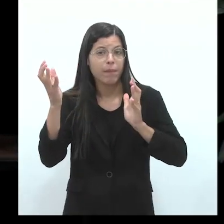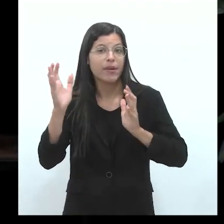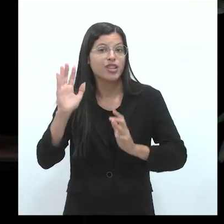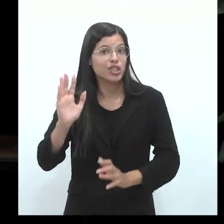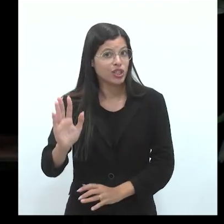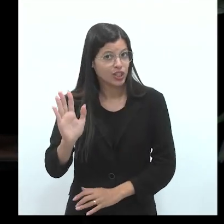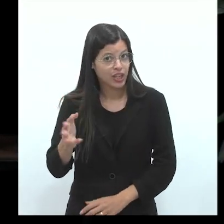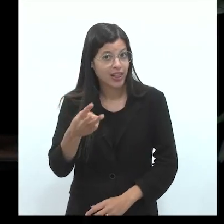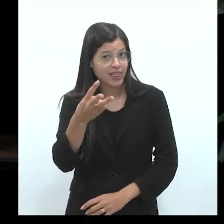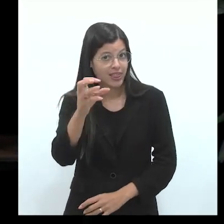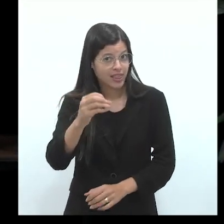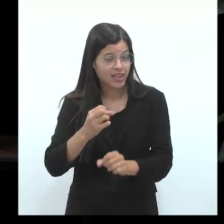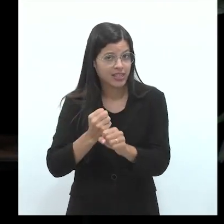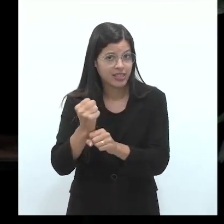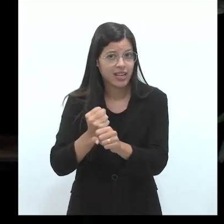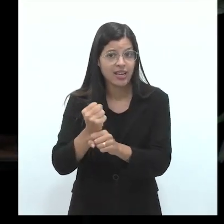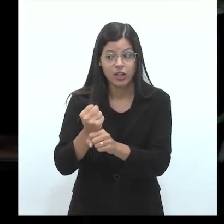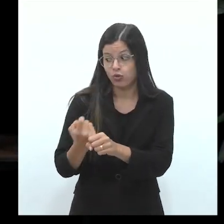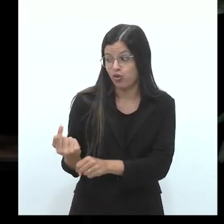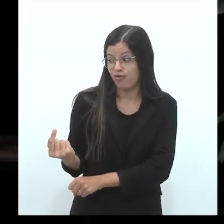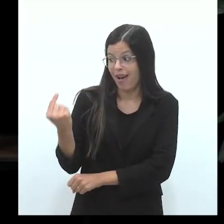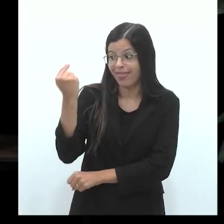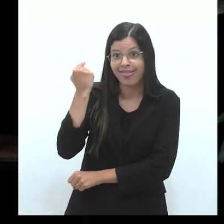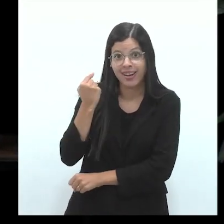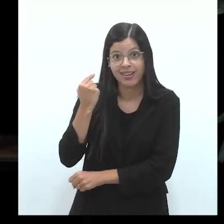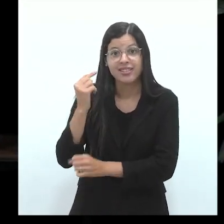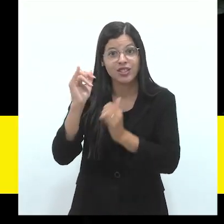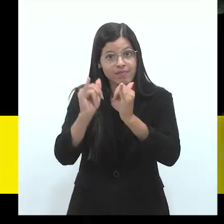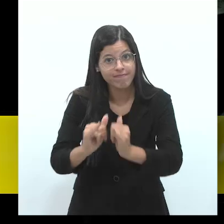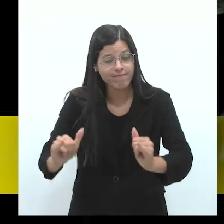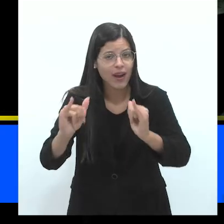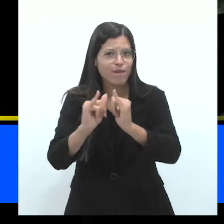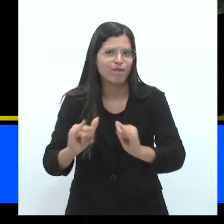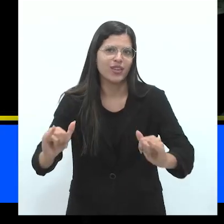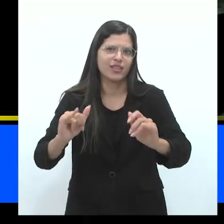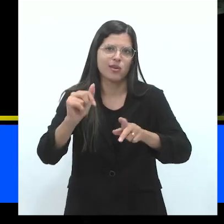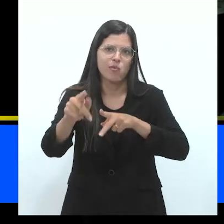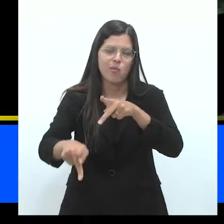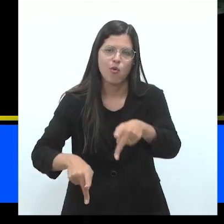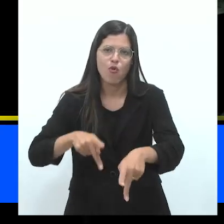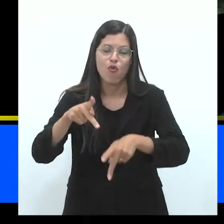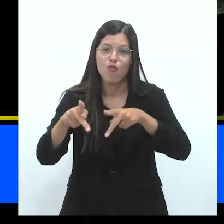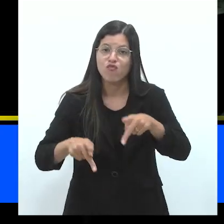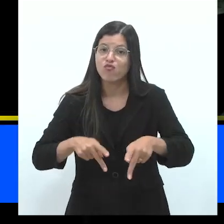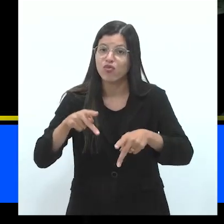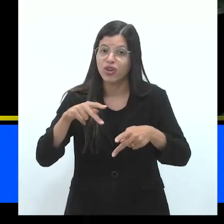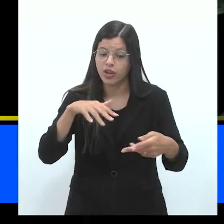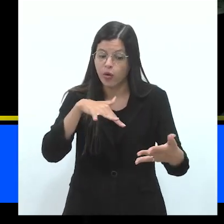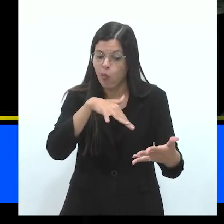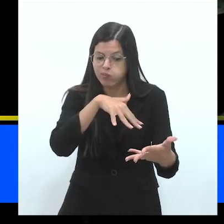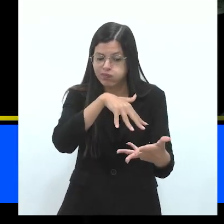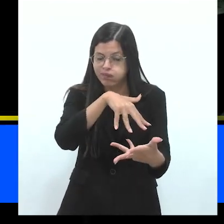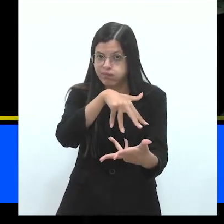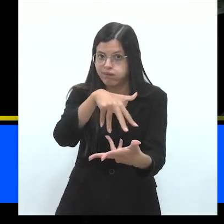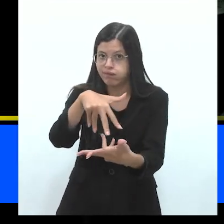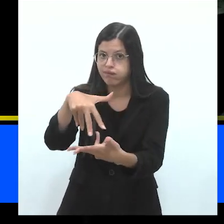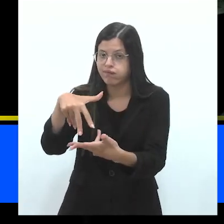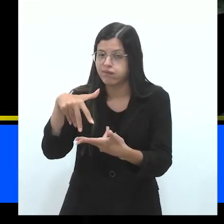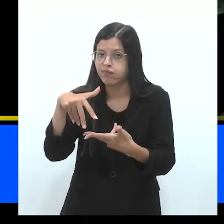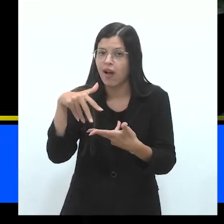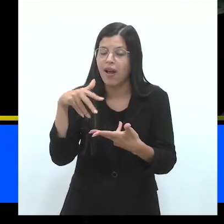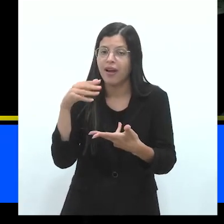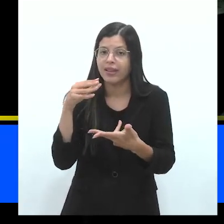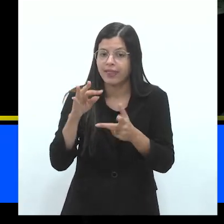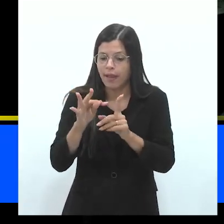umas 3 décadas que nós alertamos a humanidade de que o aquecimento global é um problema que